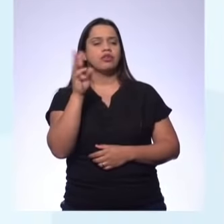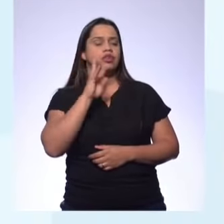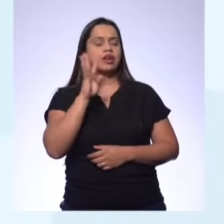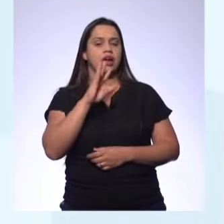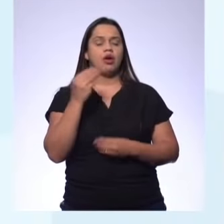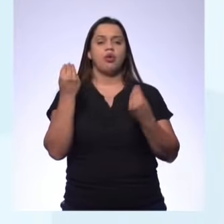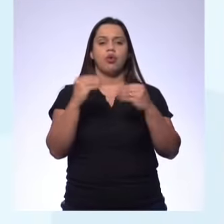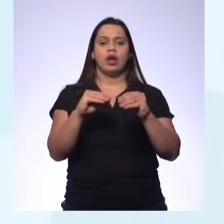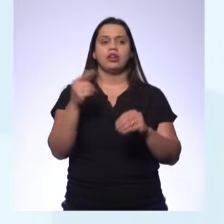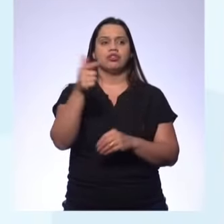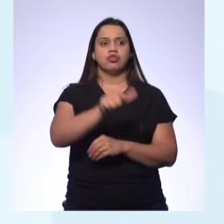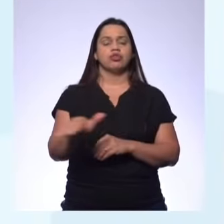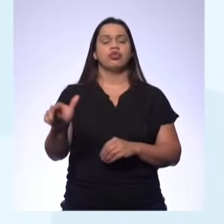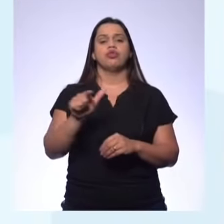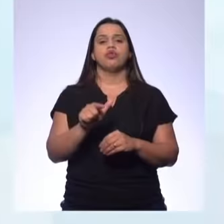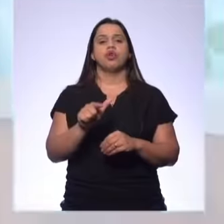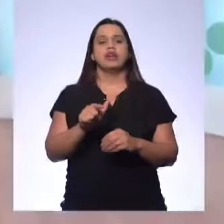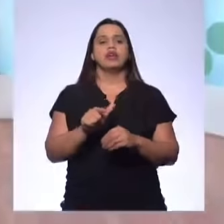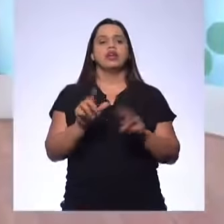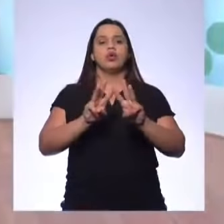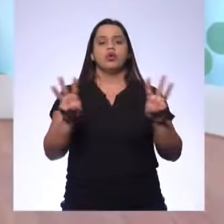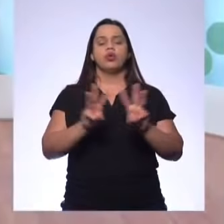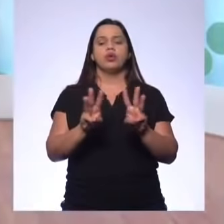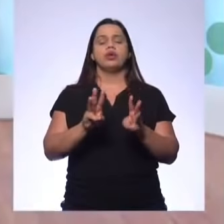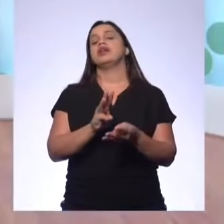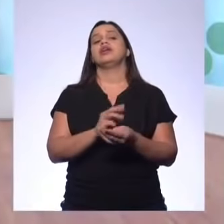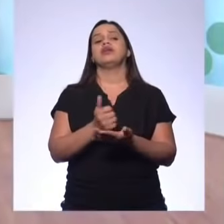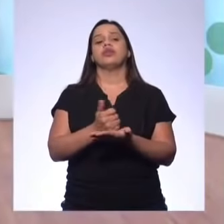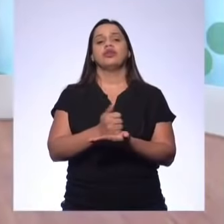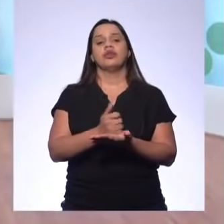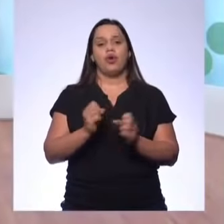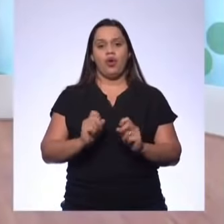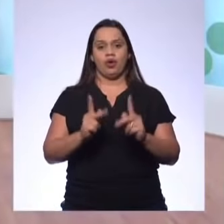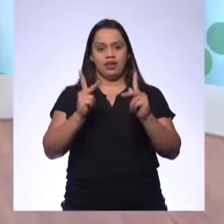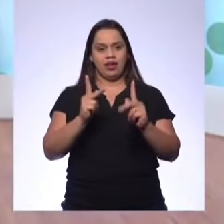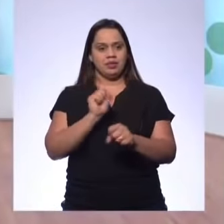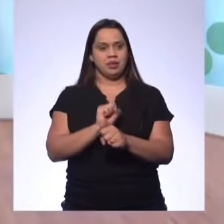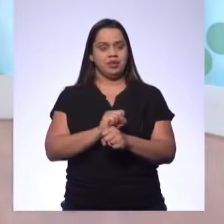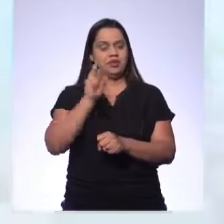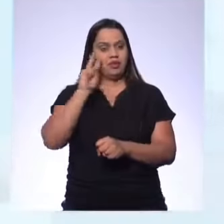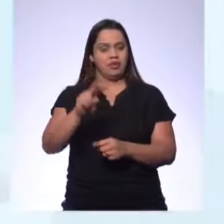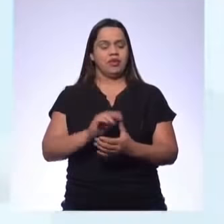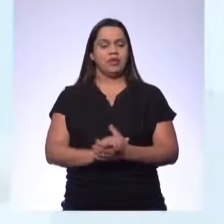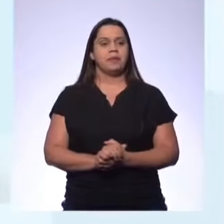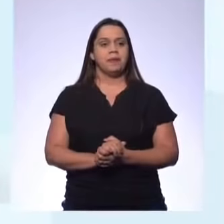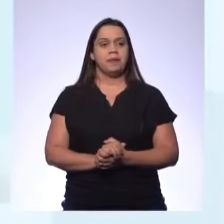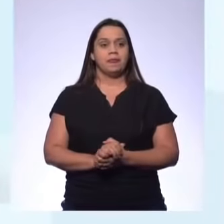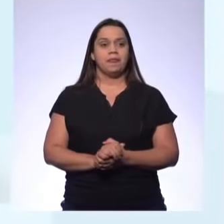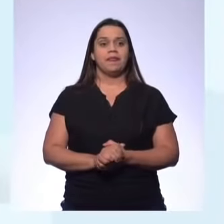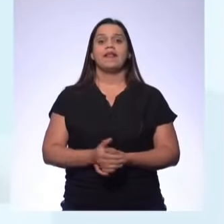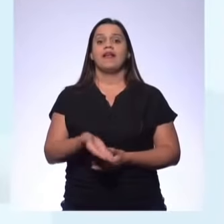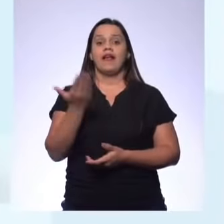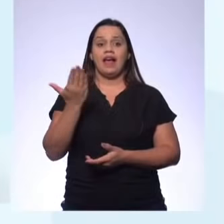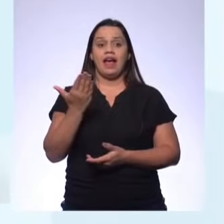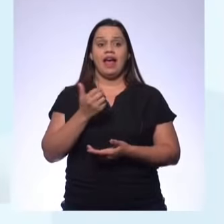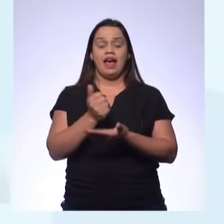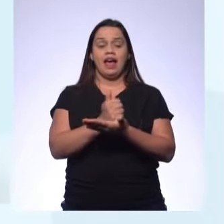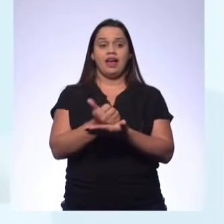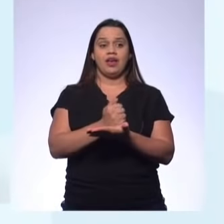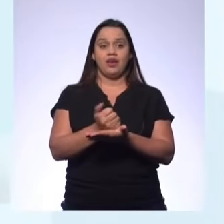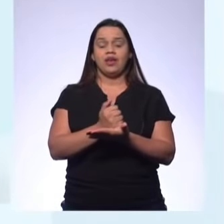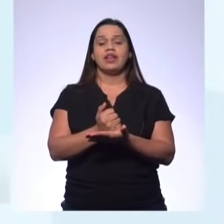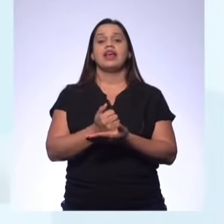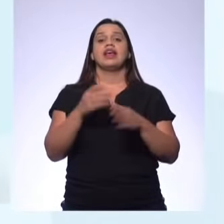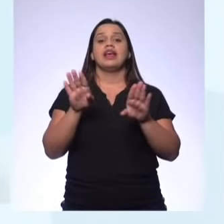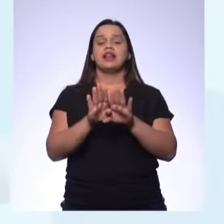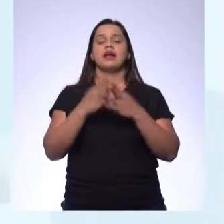alguns segundinhos, só para eles darem um print, hein, Antônia? E é isso, thank you very much. Vamos aí colocar o link do game pro parabenizando o Marcos.